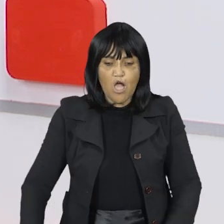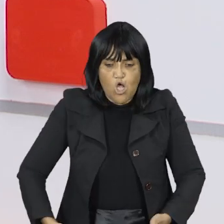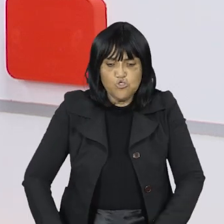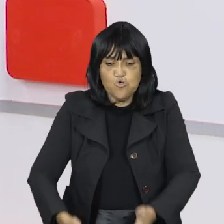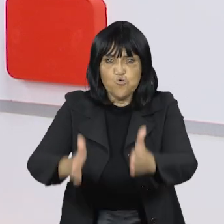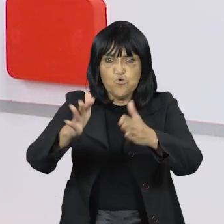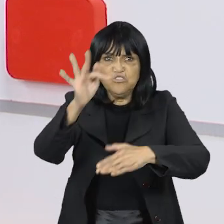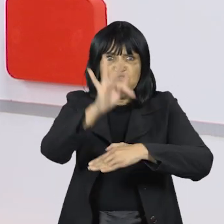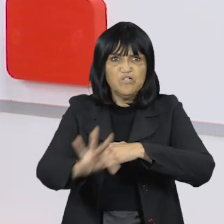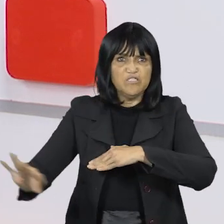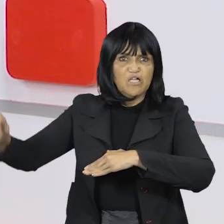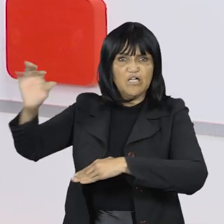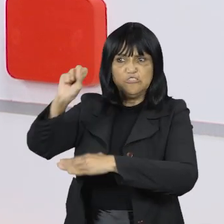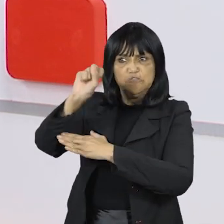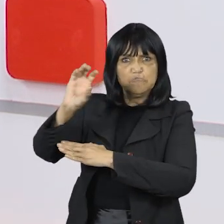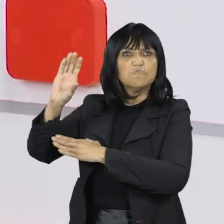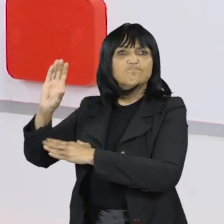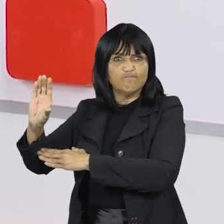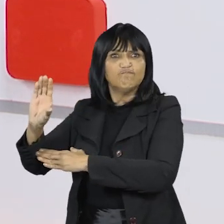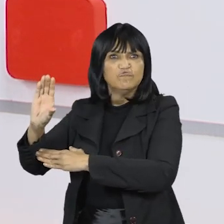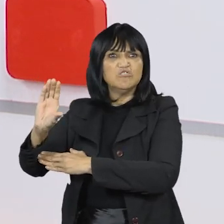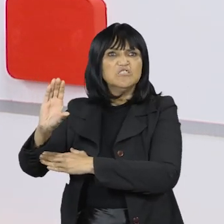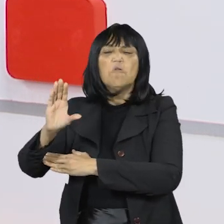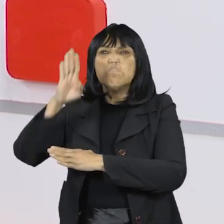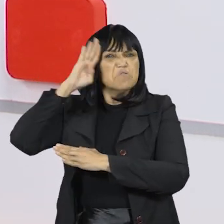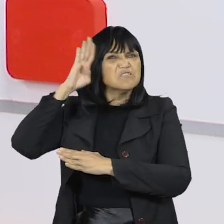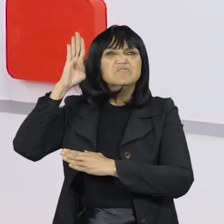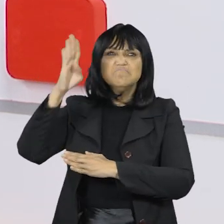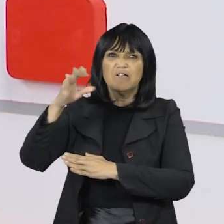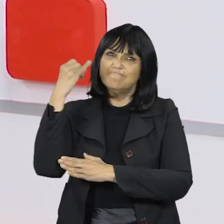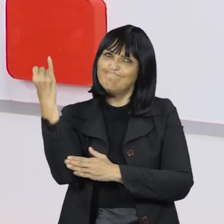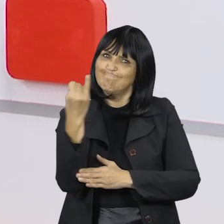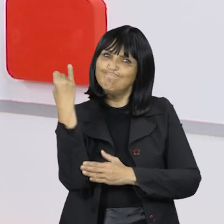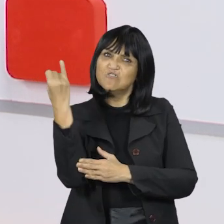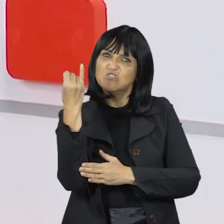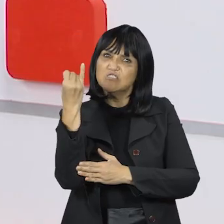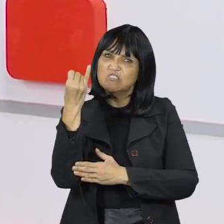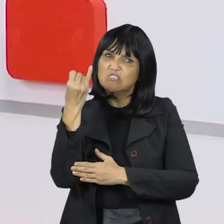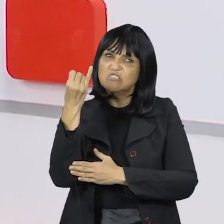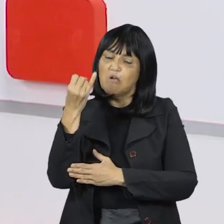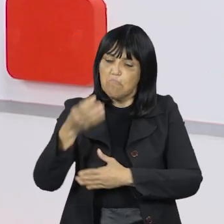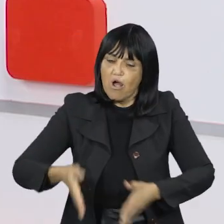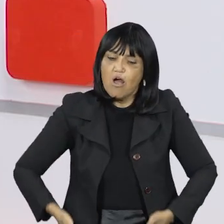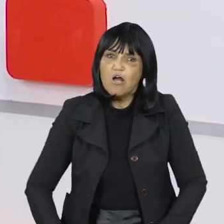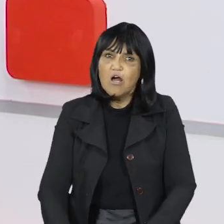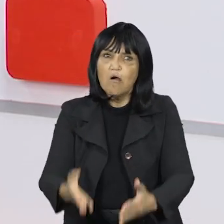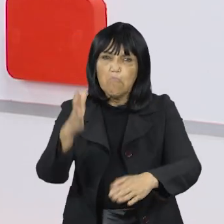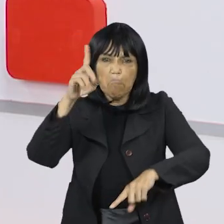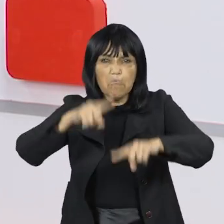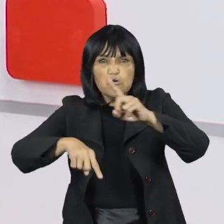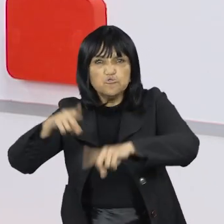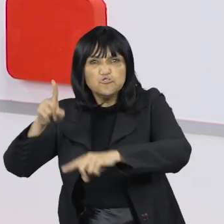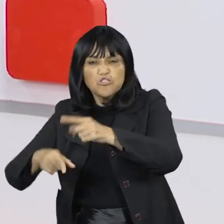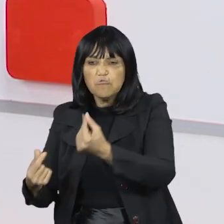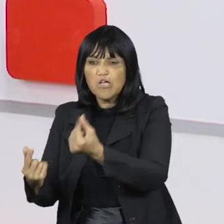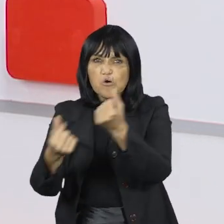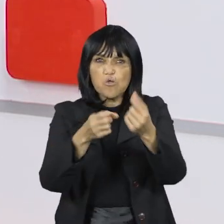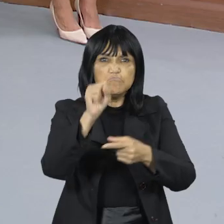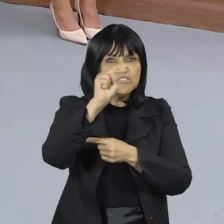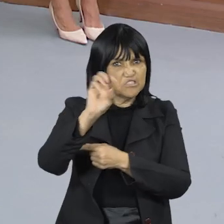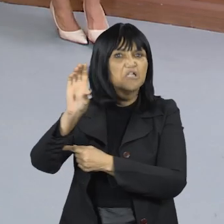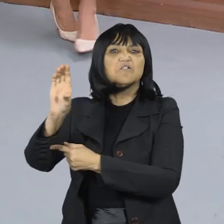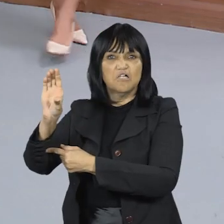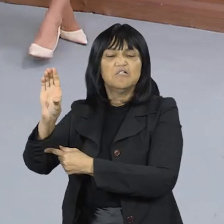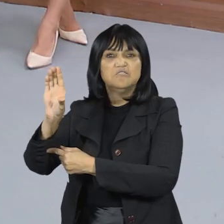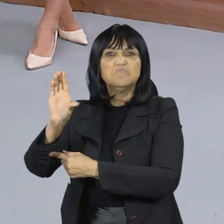As rodovias federais de Santa Catarina são fundamentais para o escoamento da produção e para a movimentação da economia do